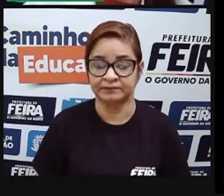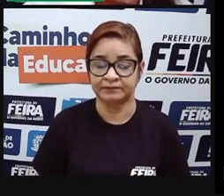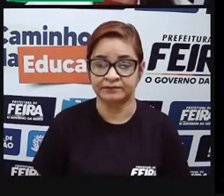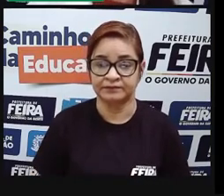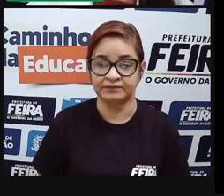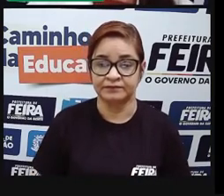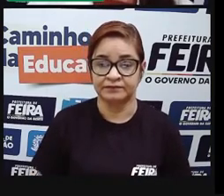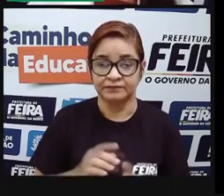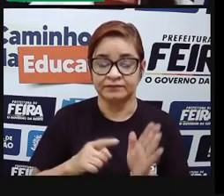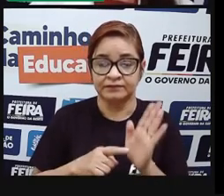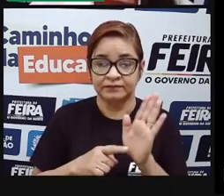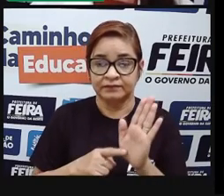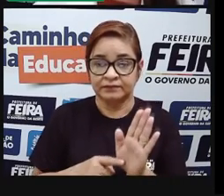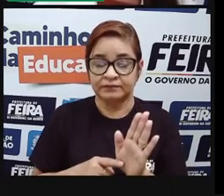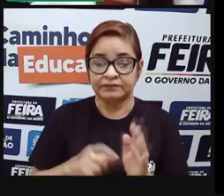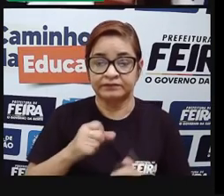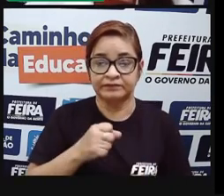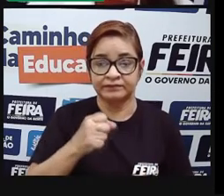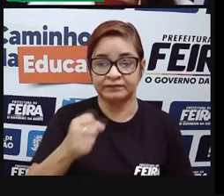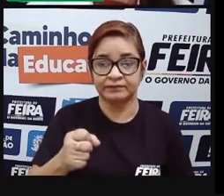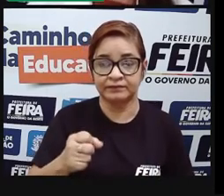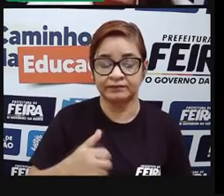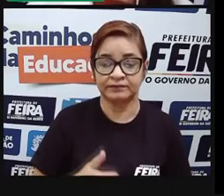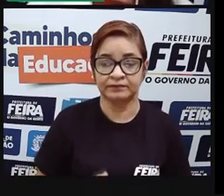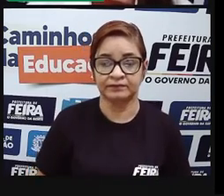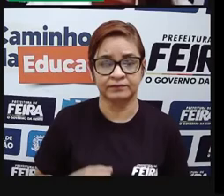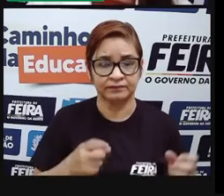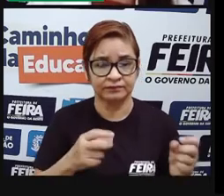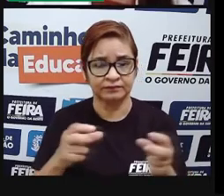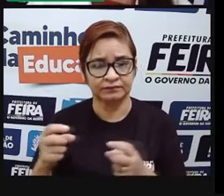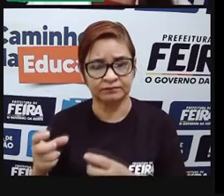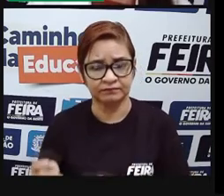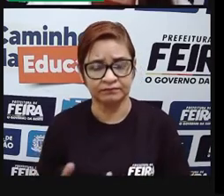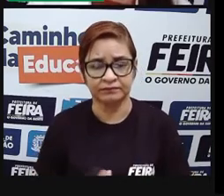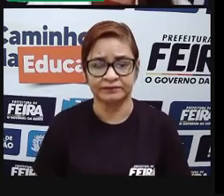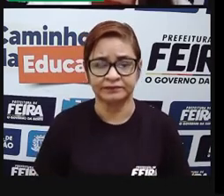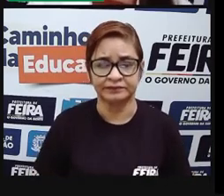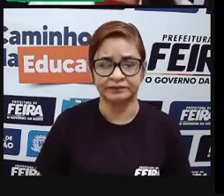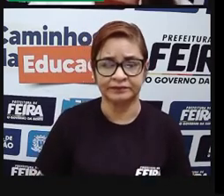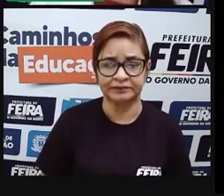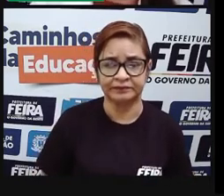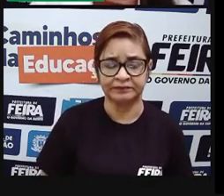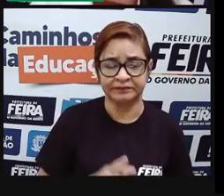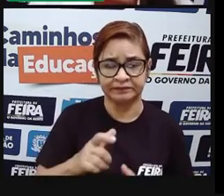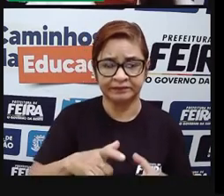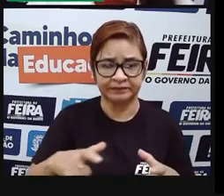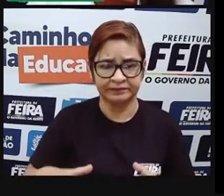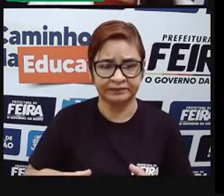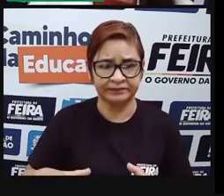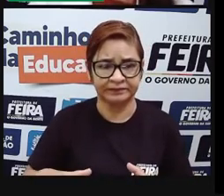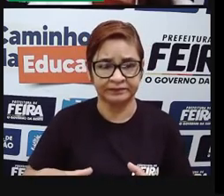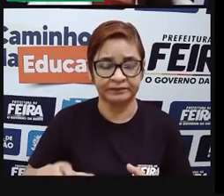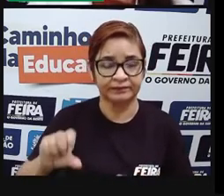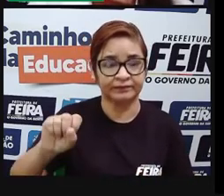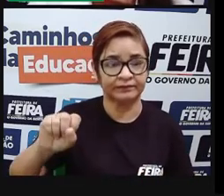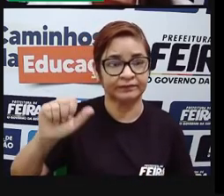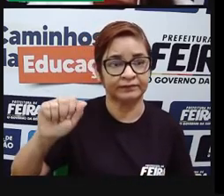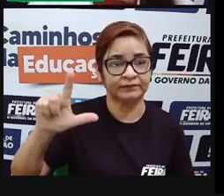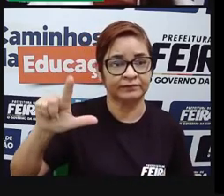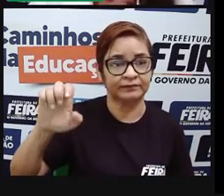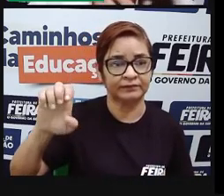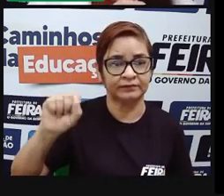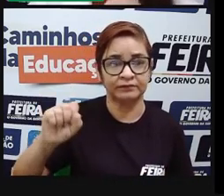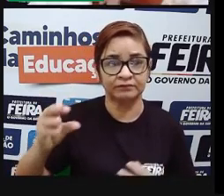reportagem do Comércio que que aconteceu né ali naquela parte das salas Barbosa como